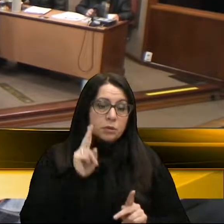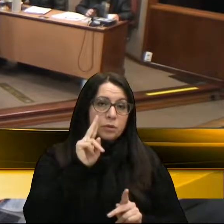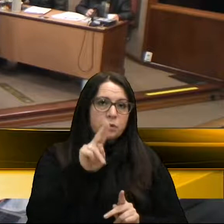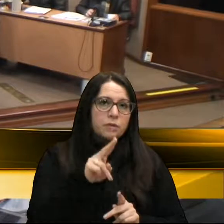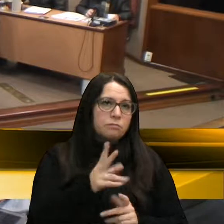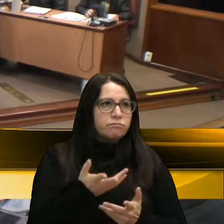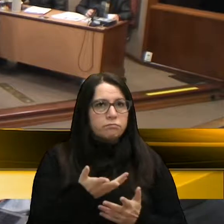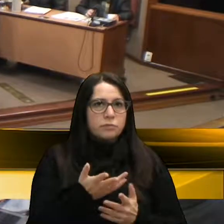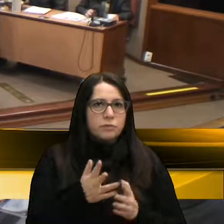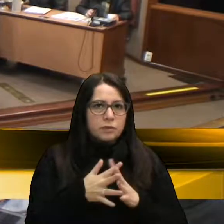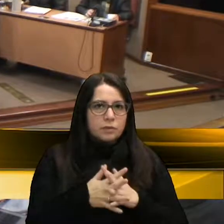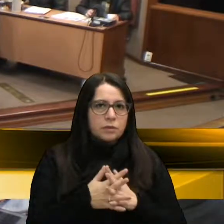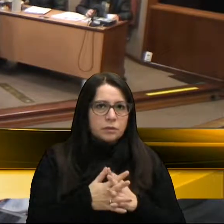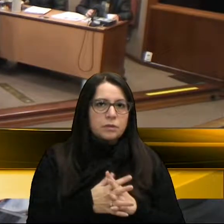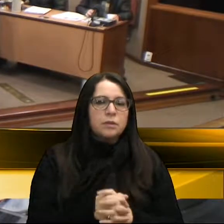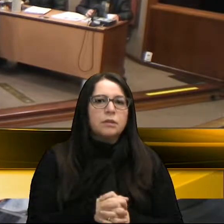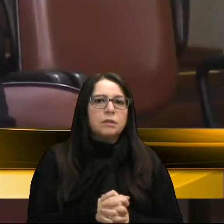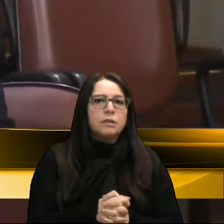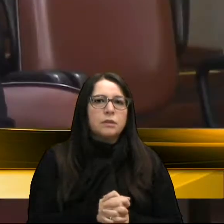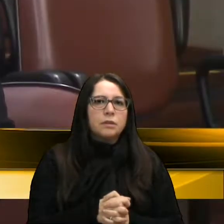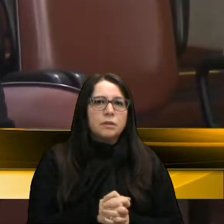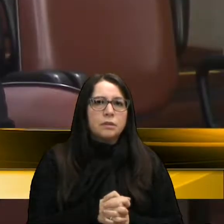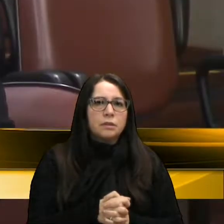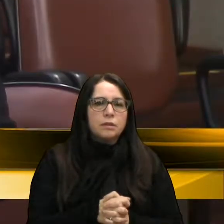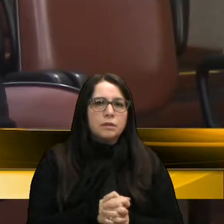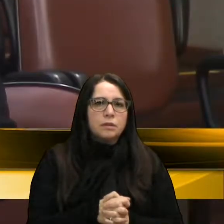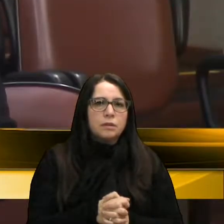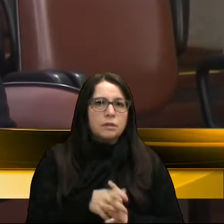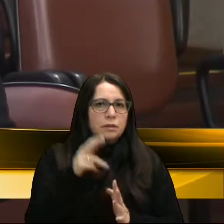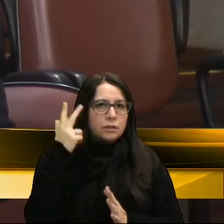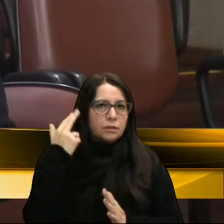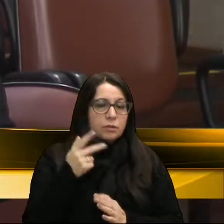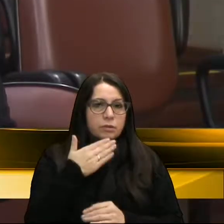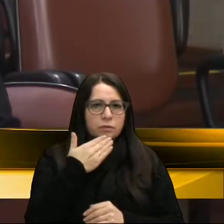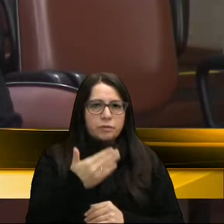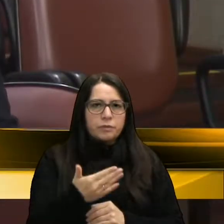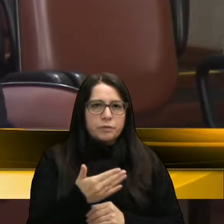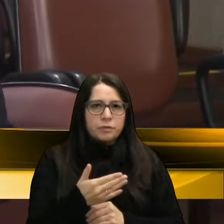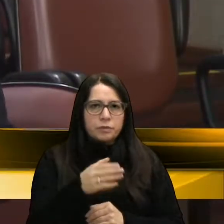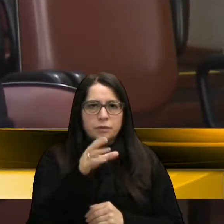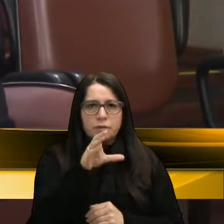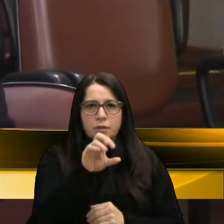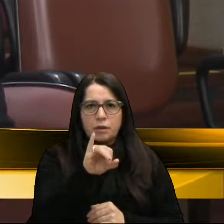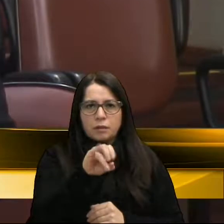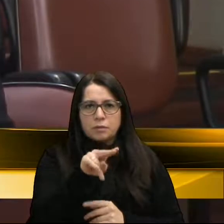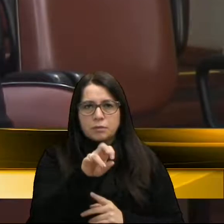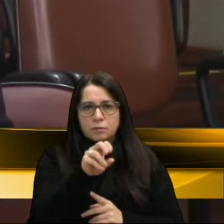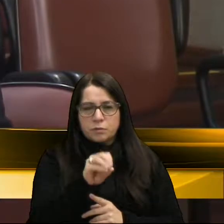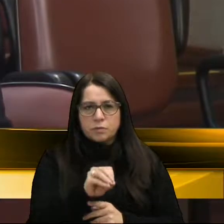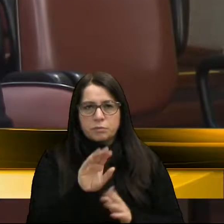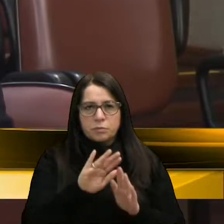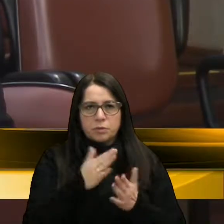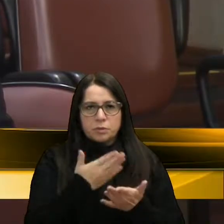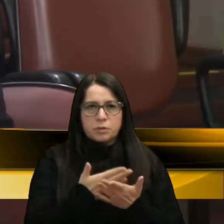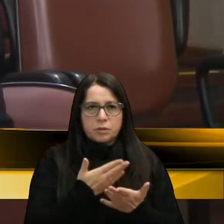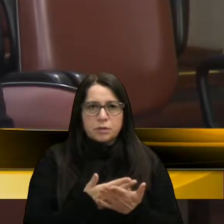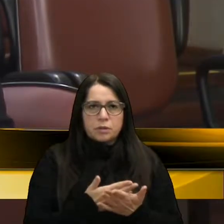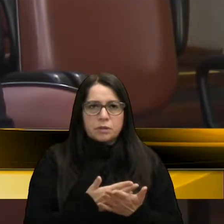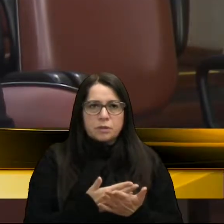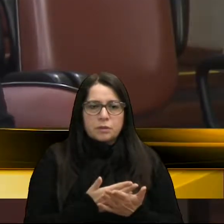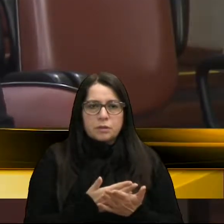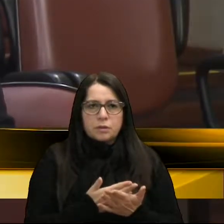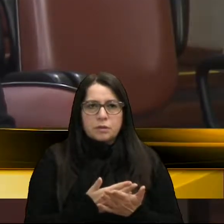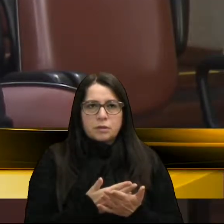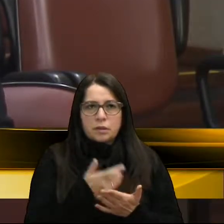não fiquem confusas. Naturalmente, eu sou favorável ao civismo nas escolas